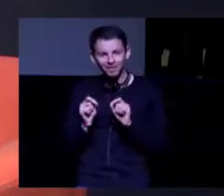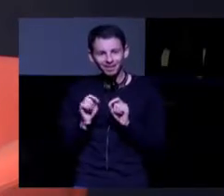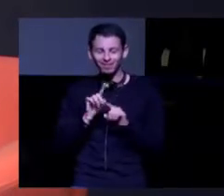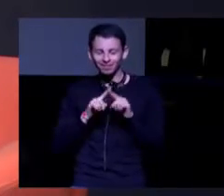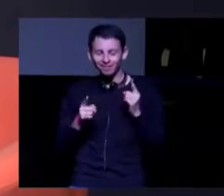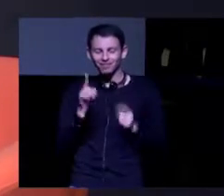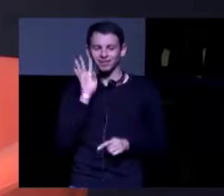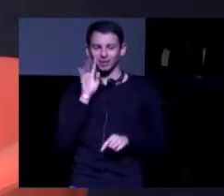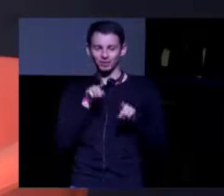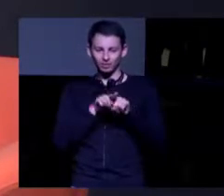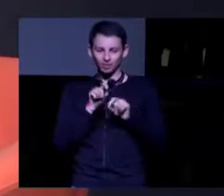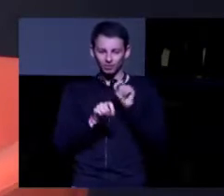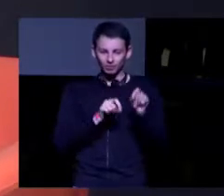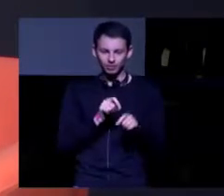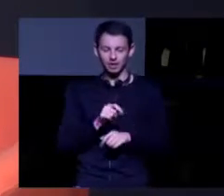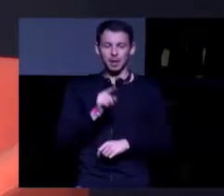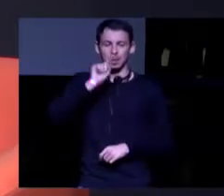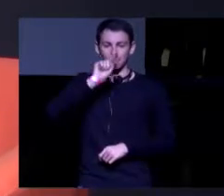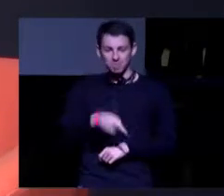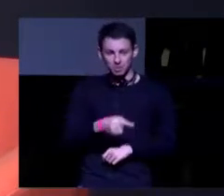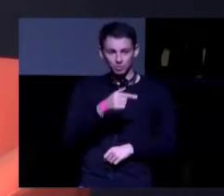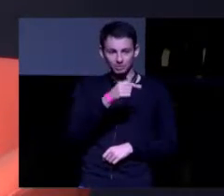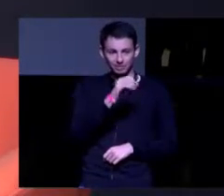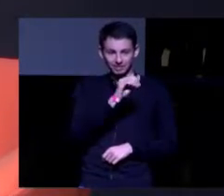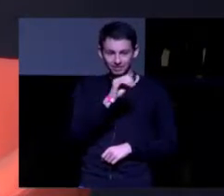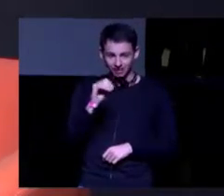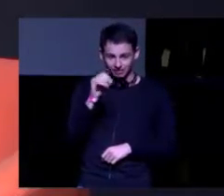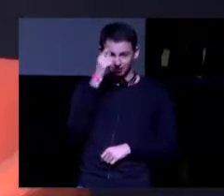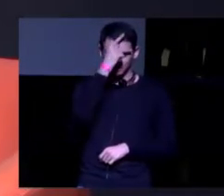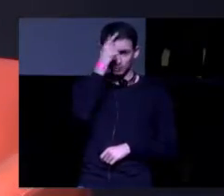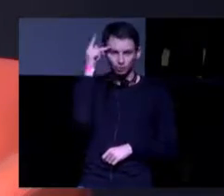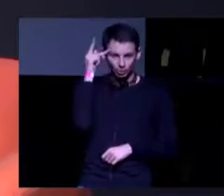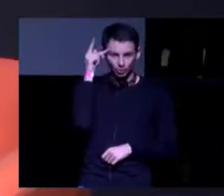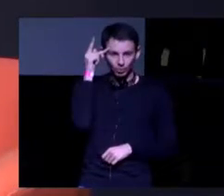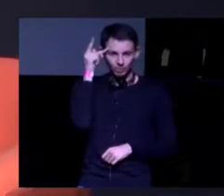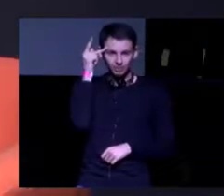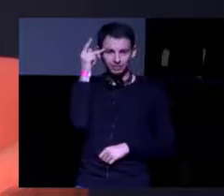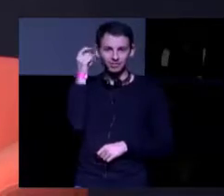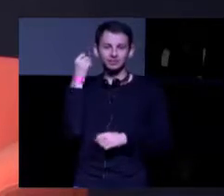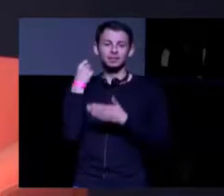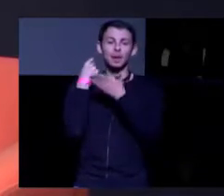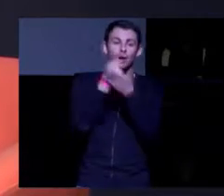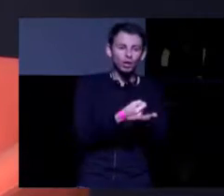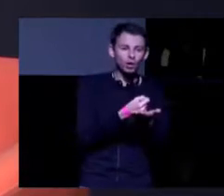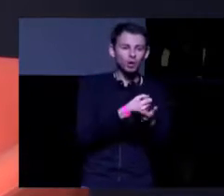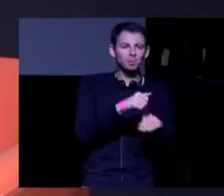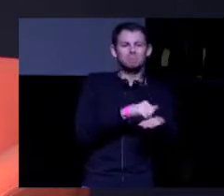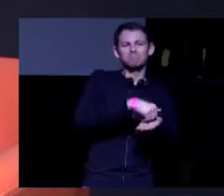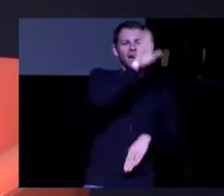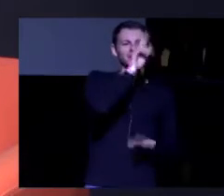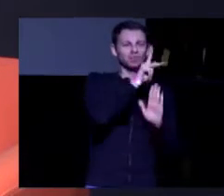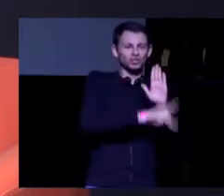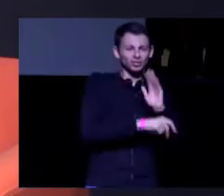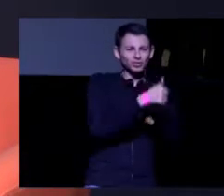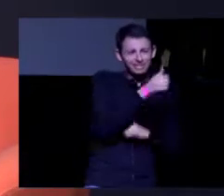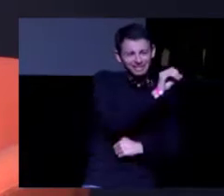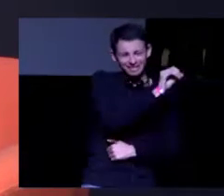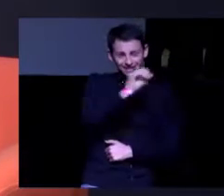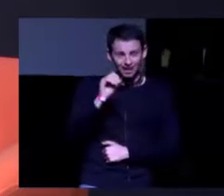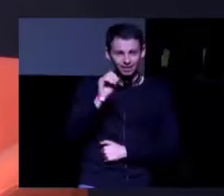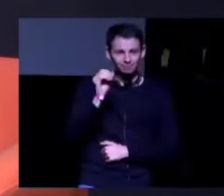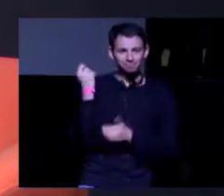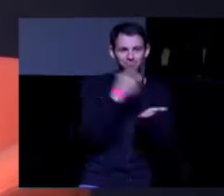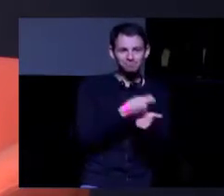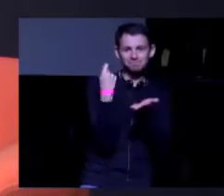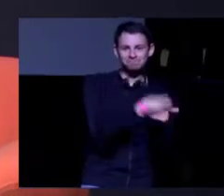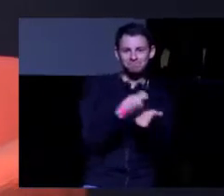ainda, é que 1.700 pessoas apoiaram mais de 100 projetos naquele ano. 1.700